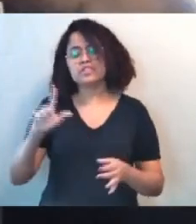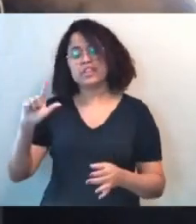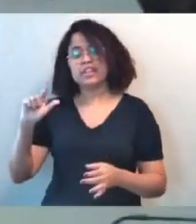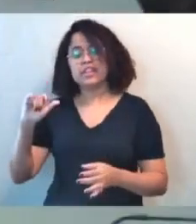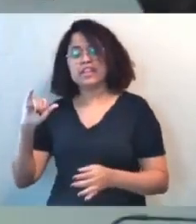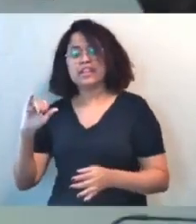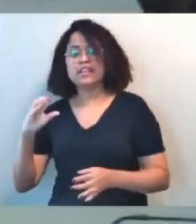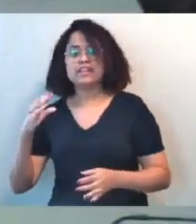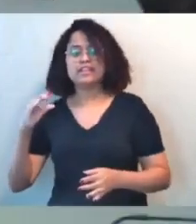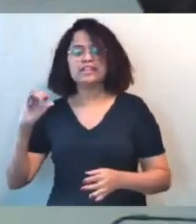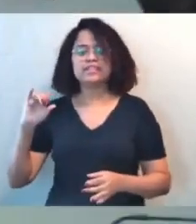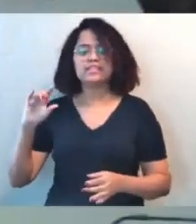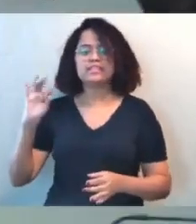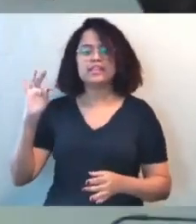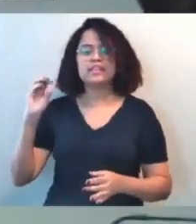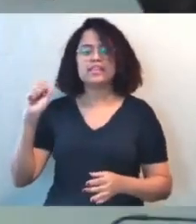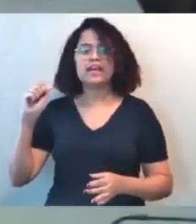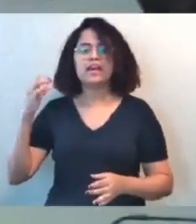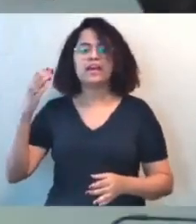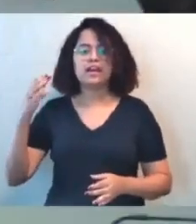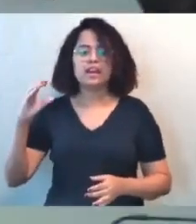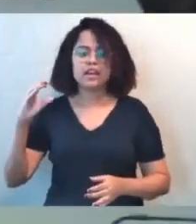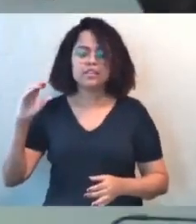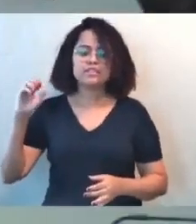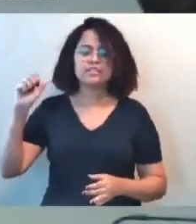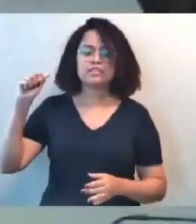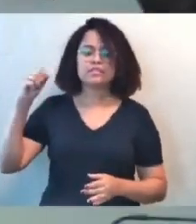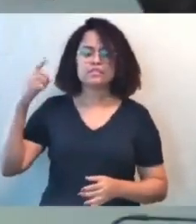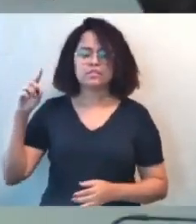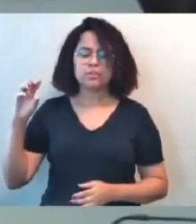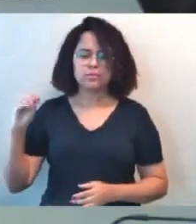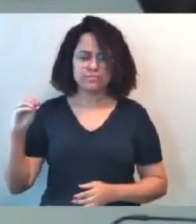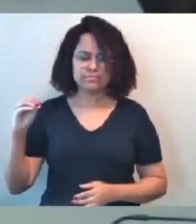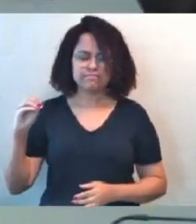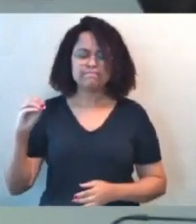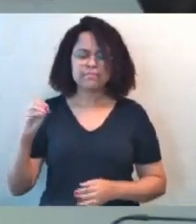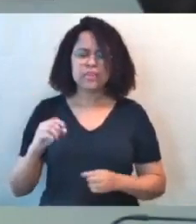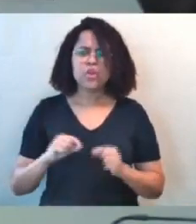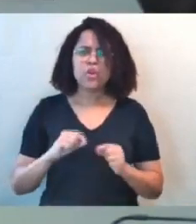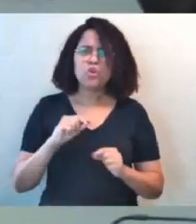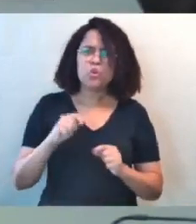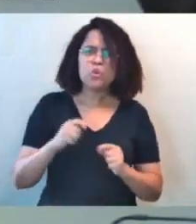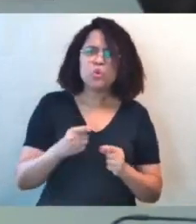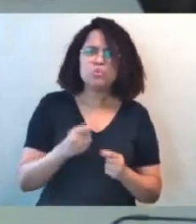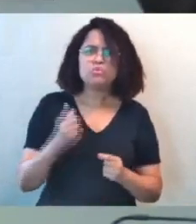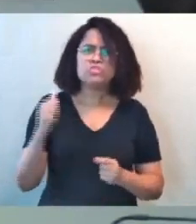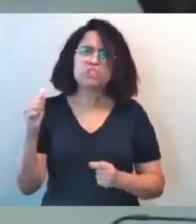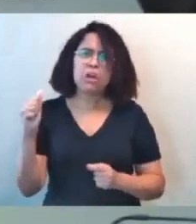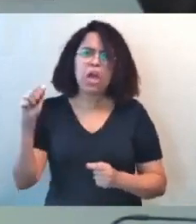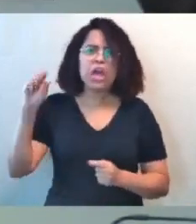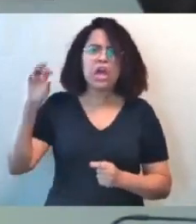Então, os ativos são de quem? Do município ou das empresas?